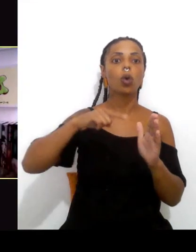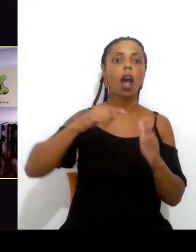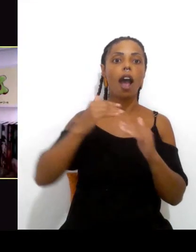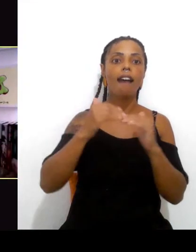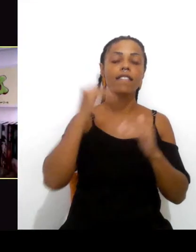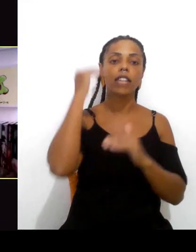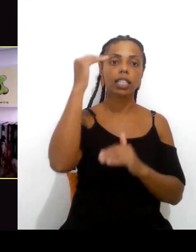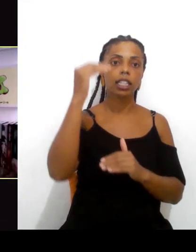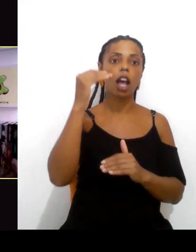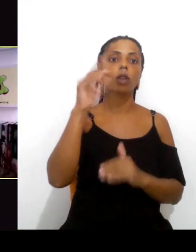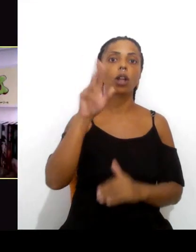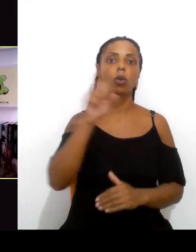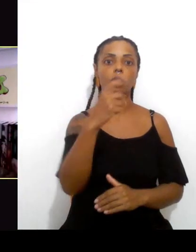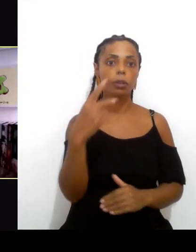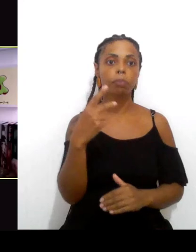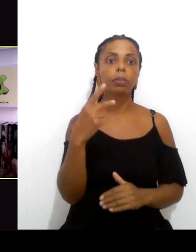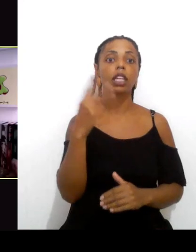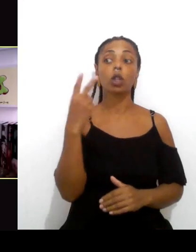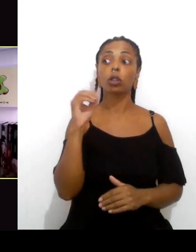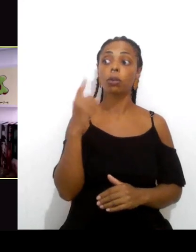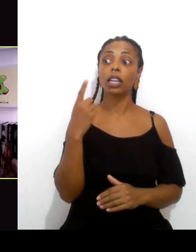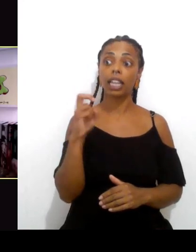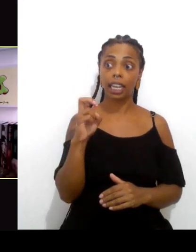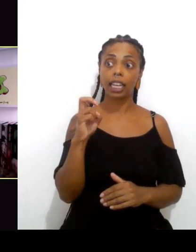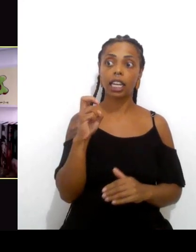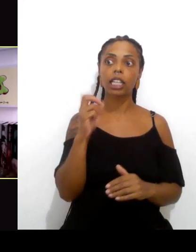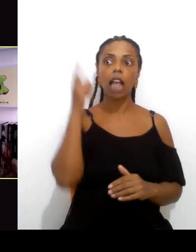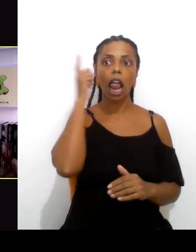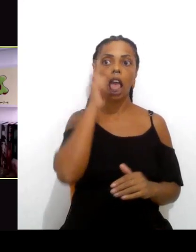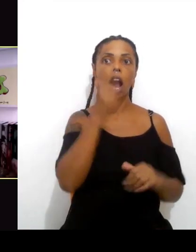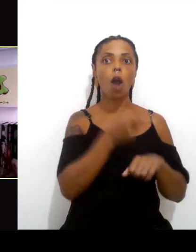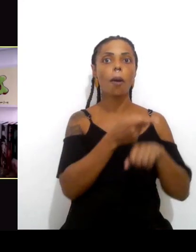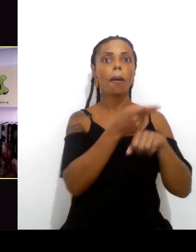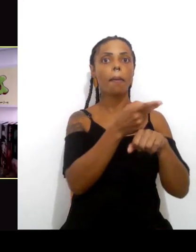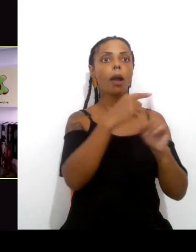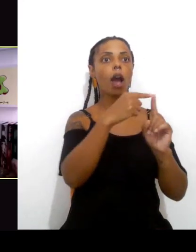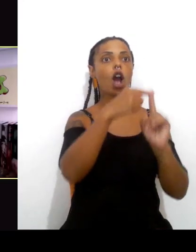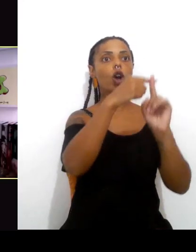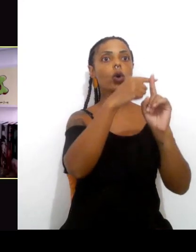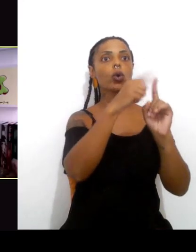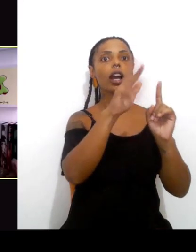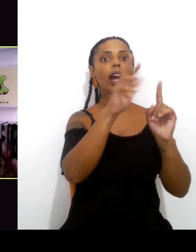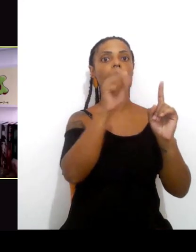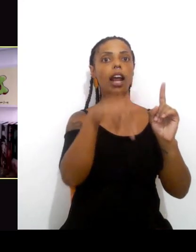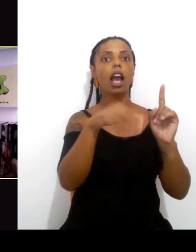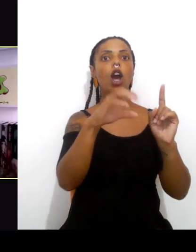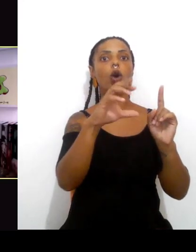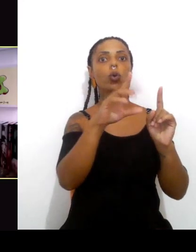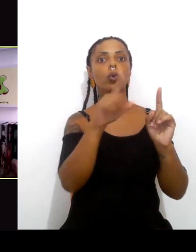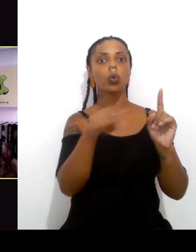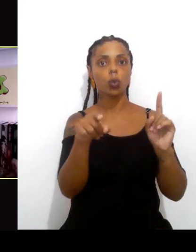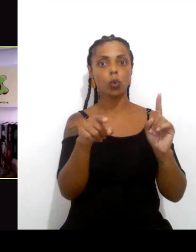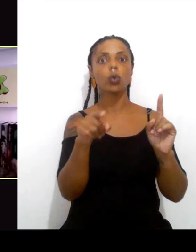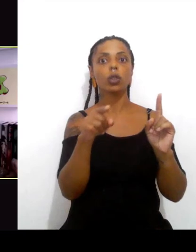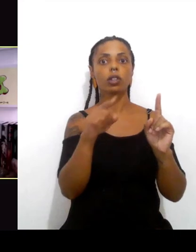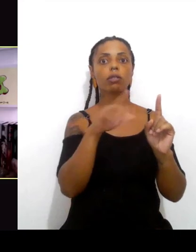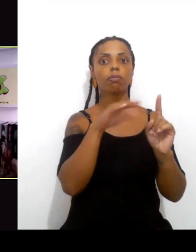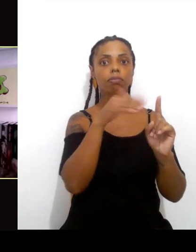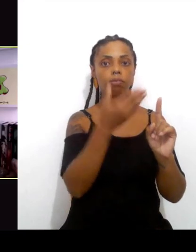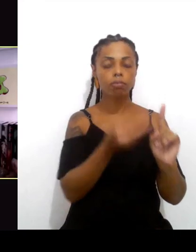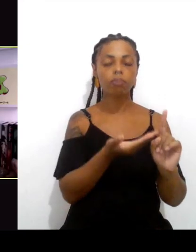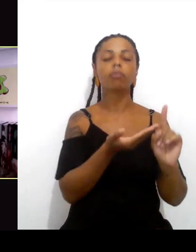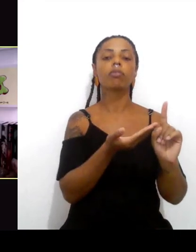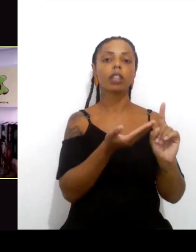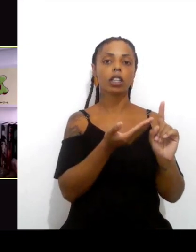agraciado em 2015 com a grande cruz do mérito cultural além também de ter sido diretor cultural do Museu de Arte do rio